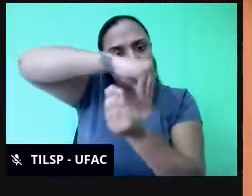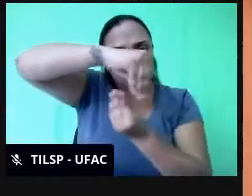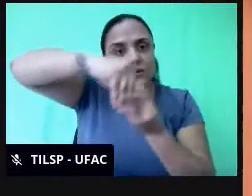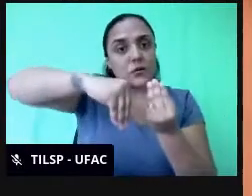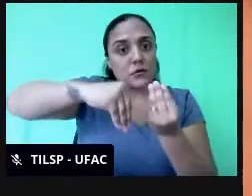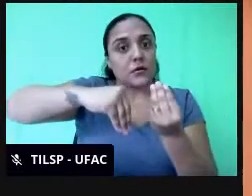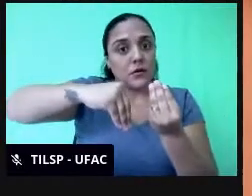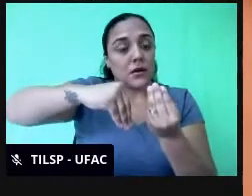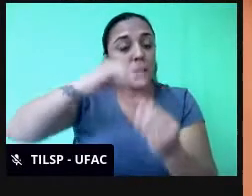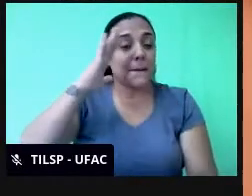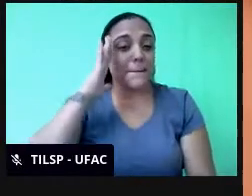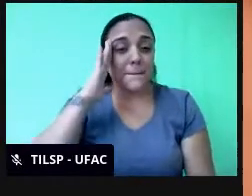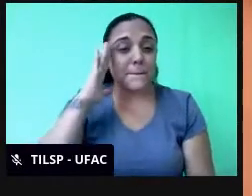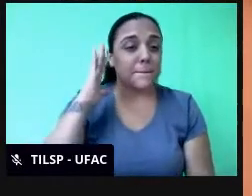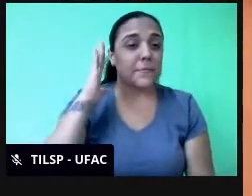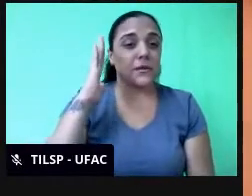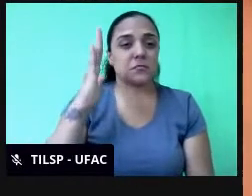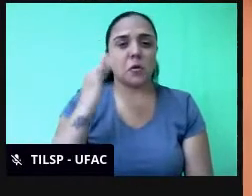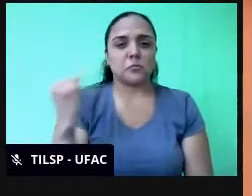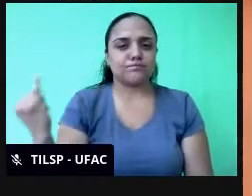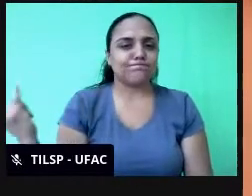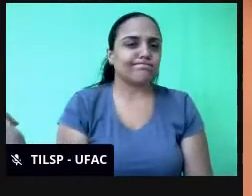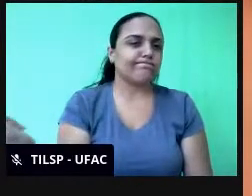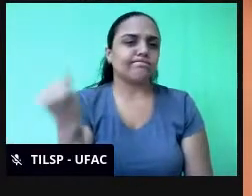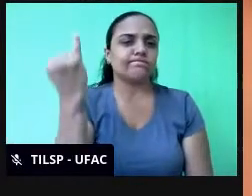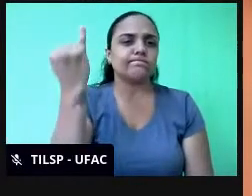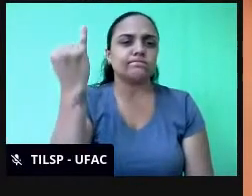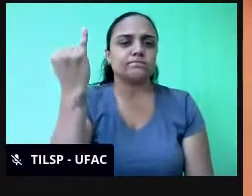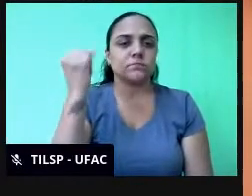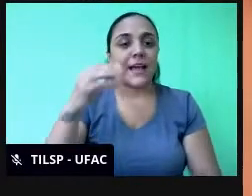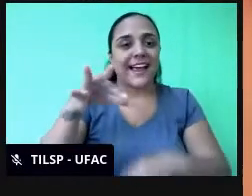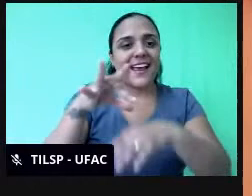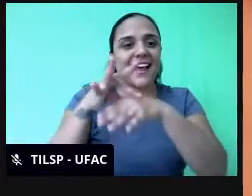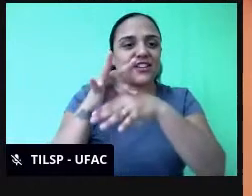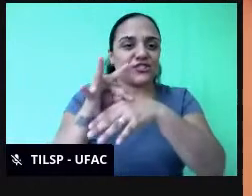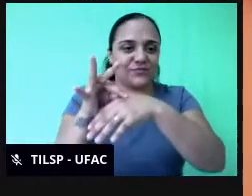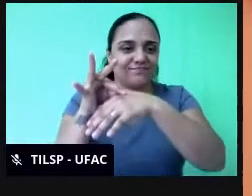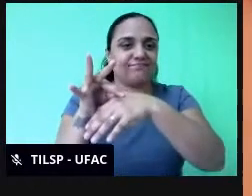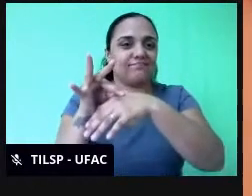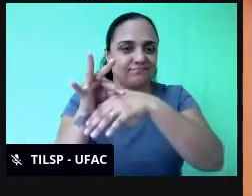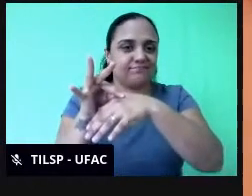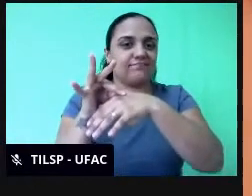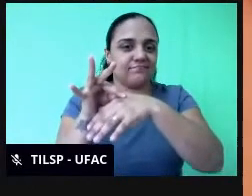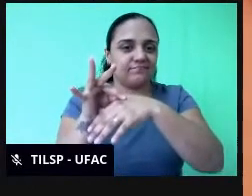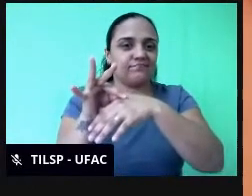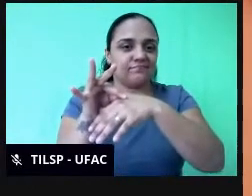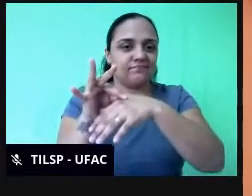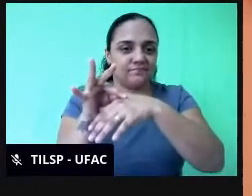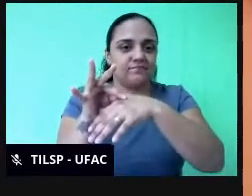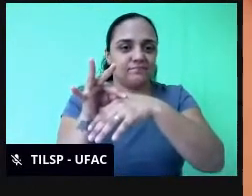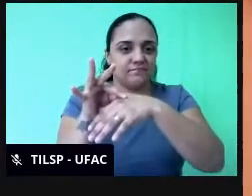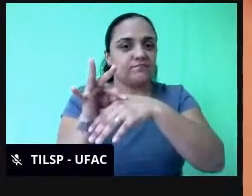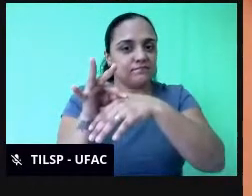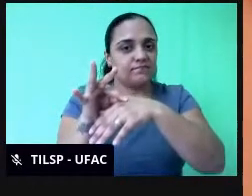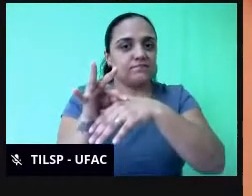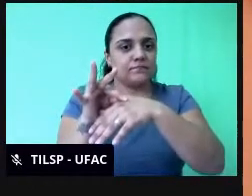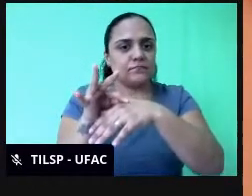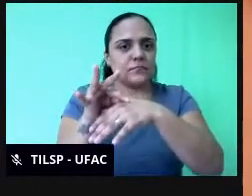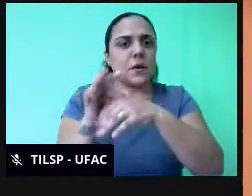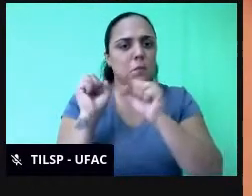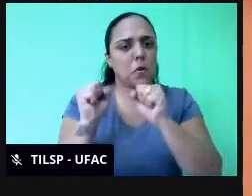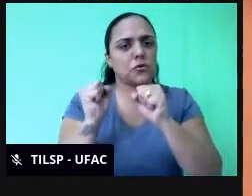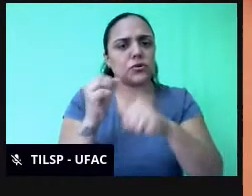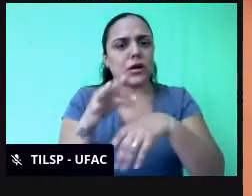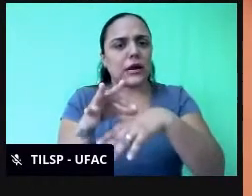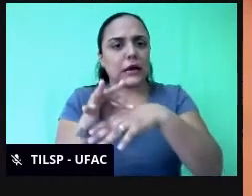a principal fonte, gente, são as carnes, então são alimentos de origem animal. Com isso,